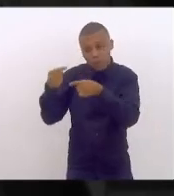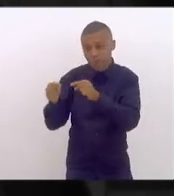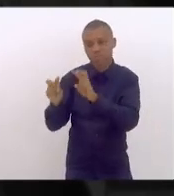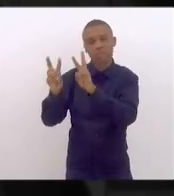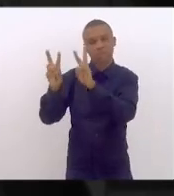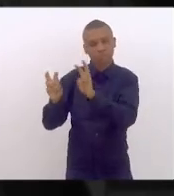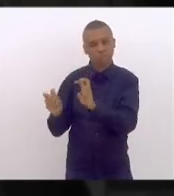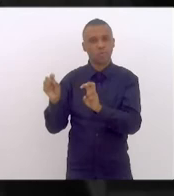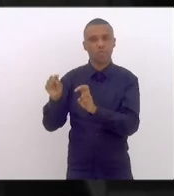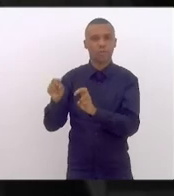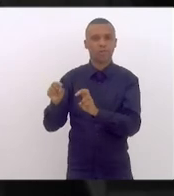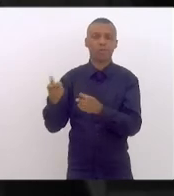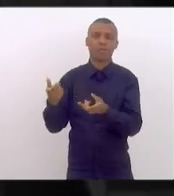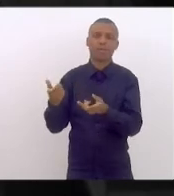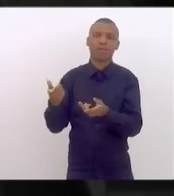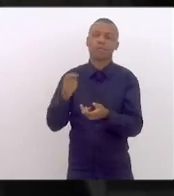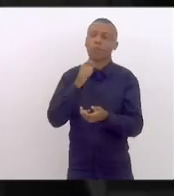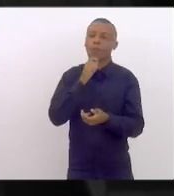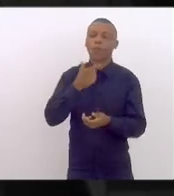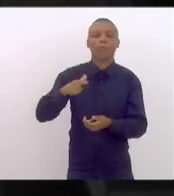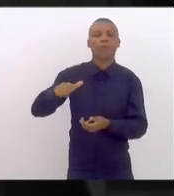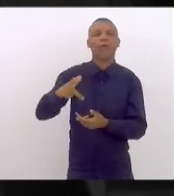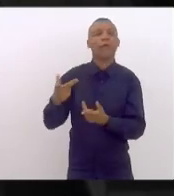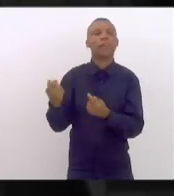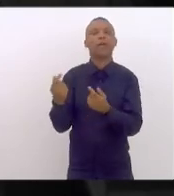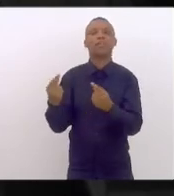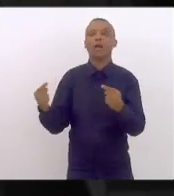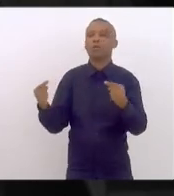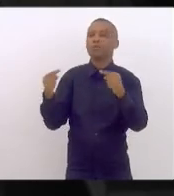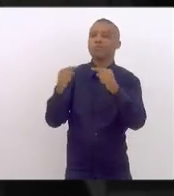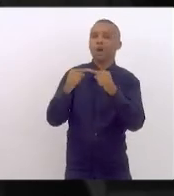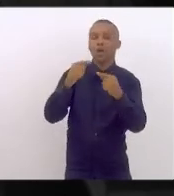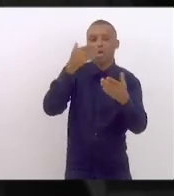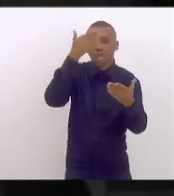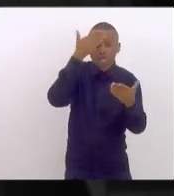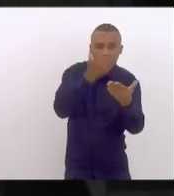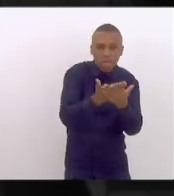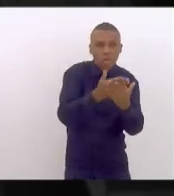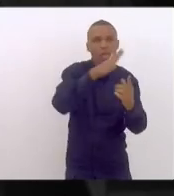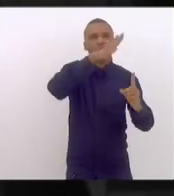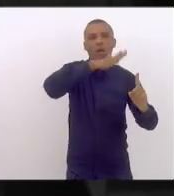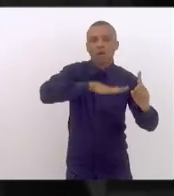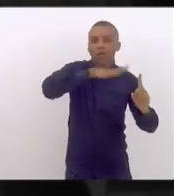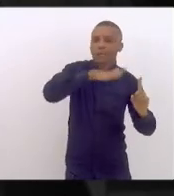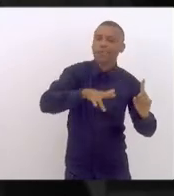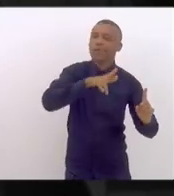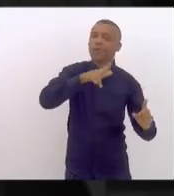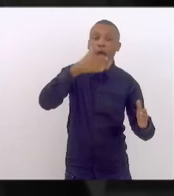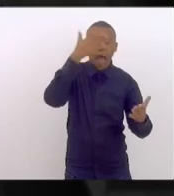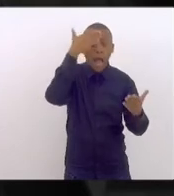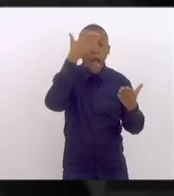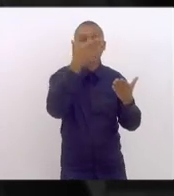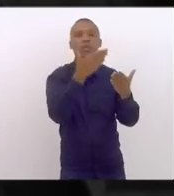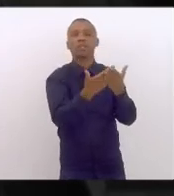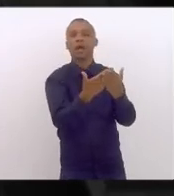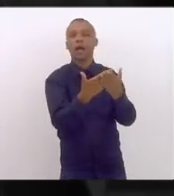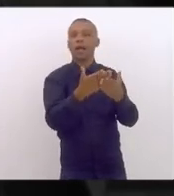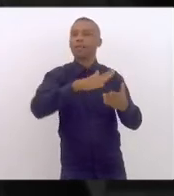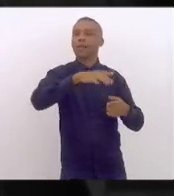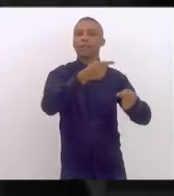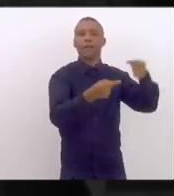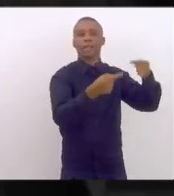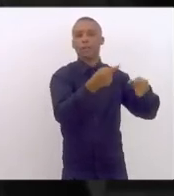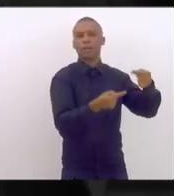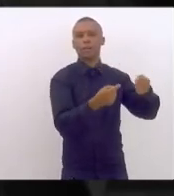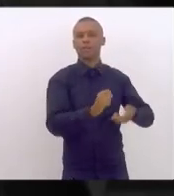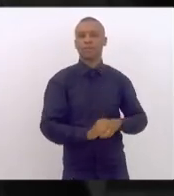política não há nada que tenha a ver com crença né não se trata de crer na política a